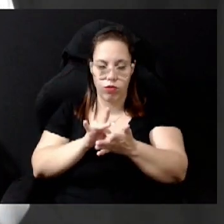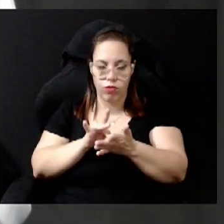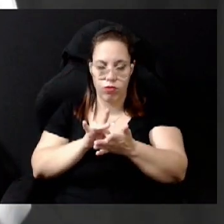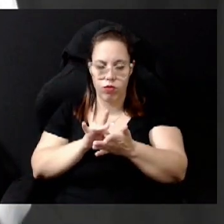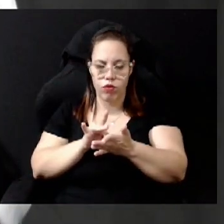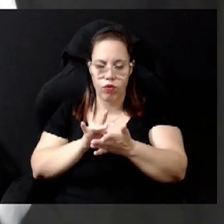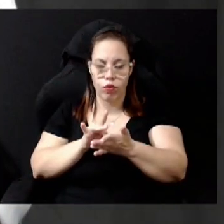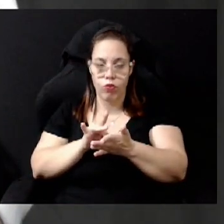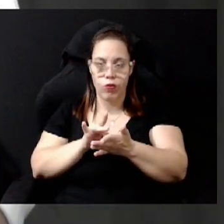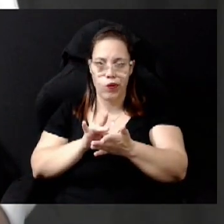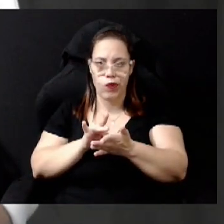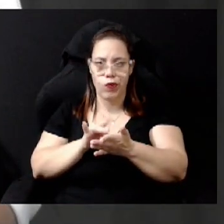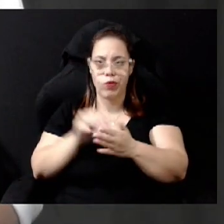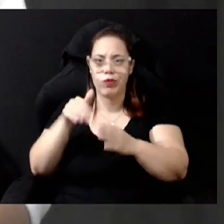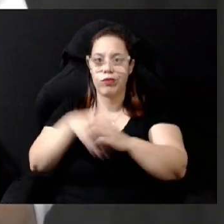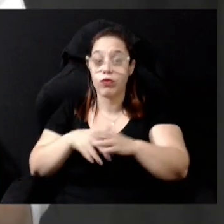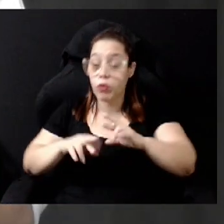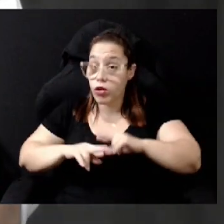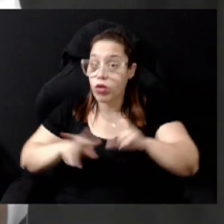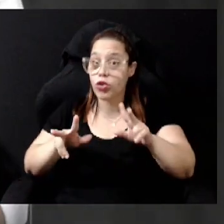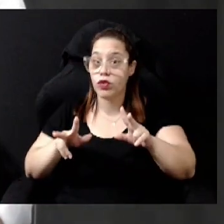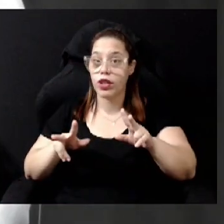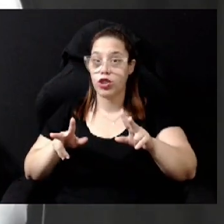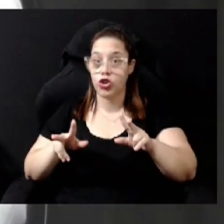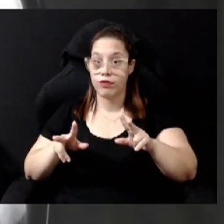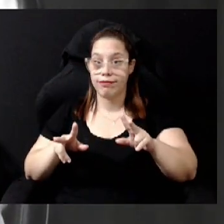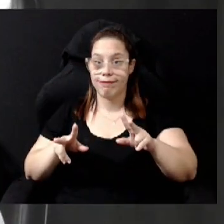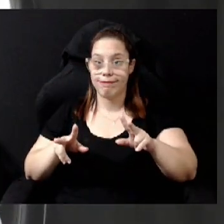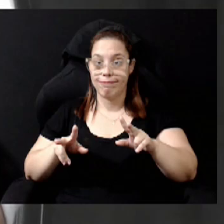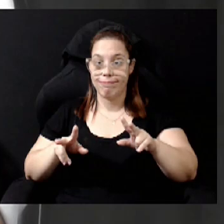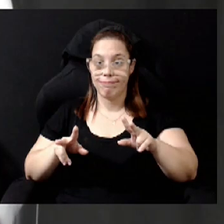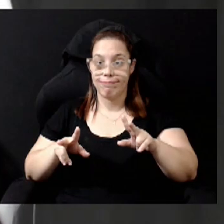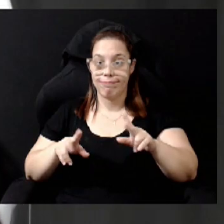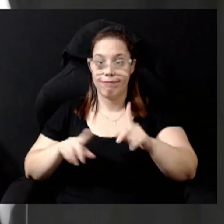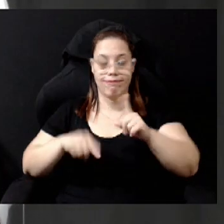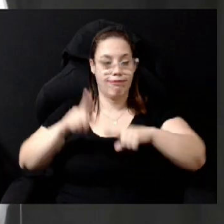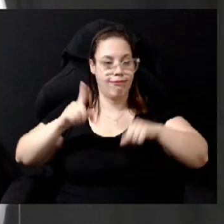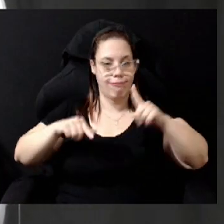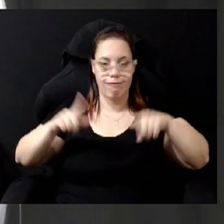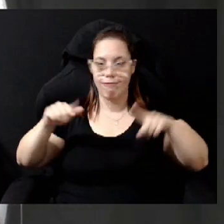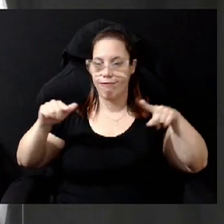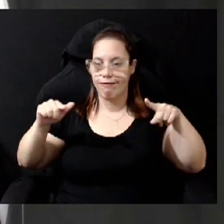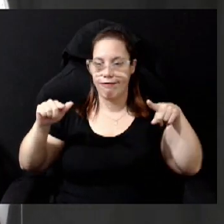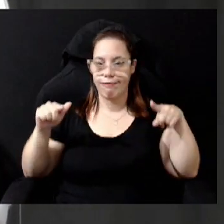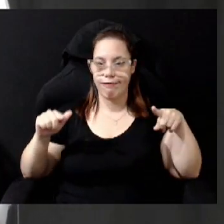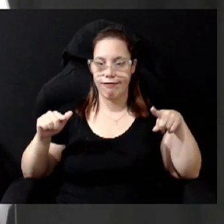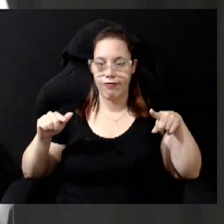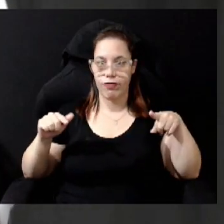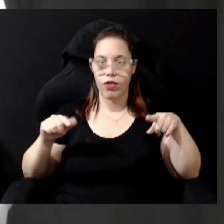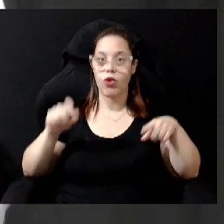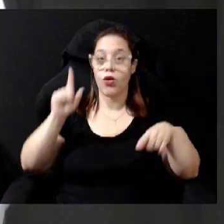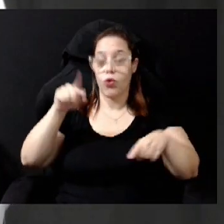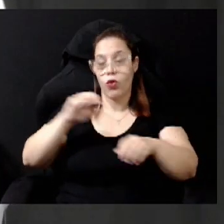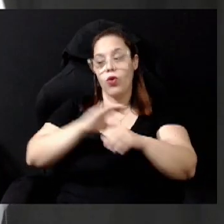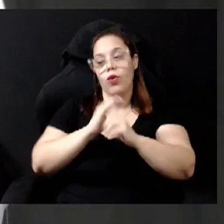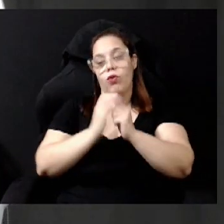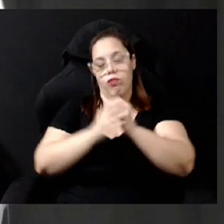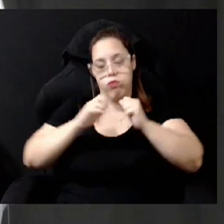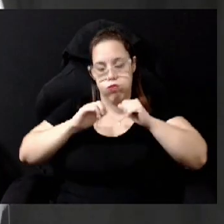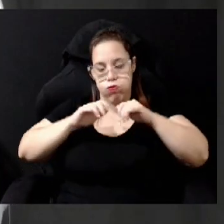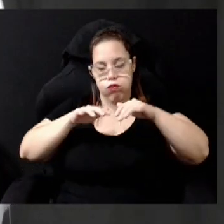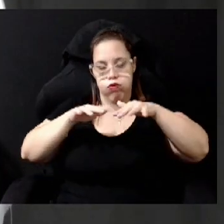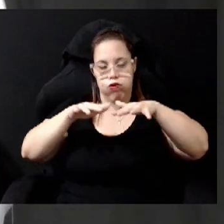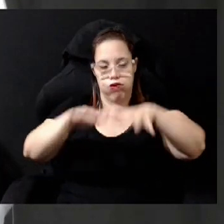uma eleição diferente por diferentes aspectos. Um dos aspectos foi a pandemia, porque durante a pandemia, a eleição